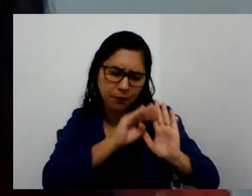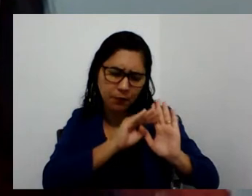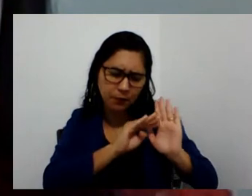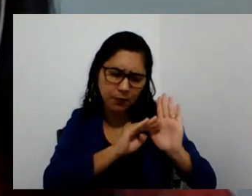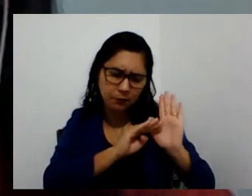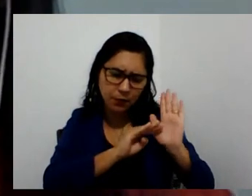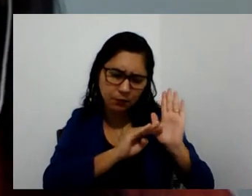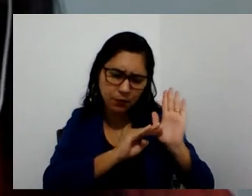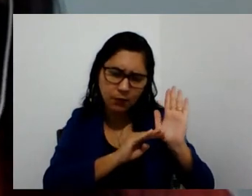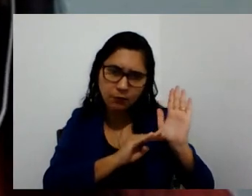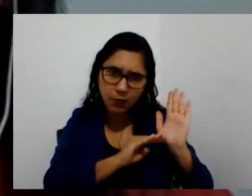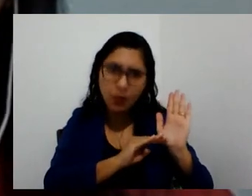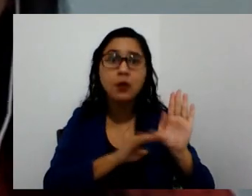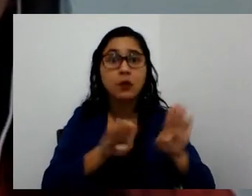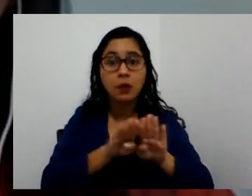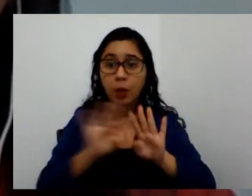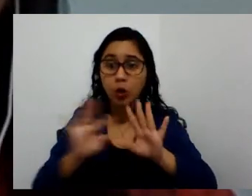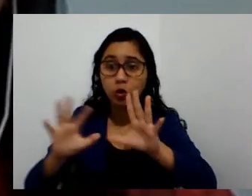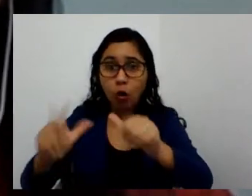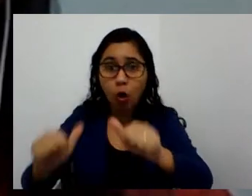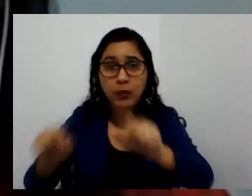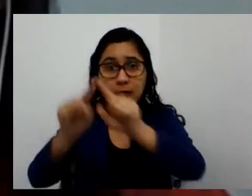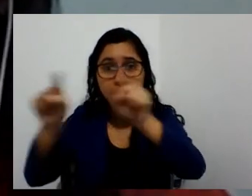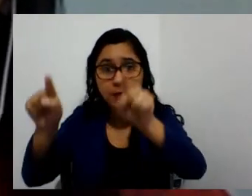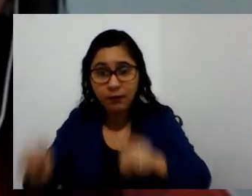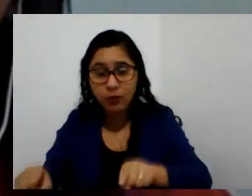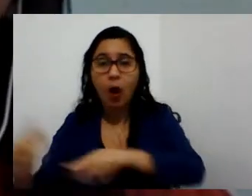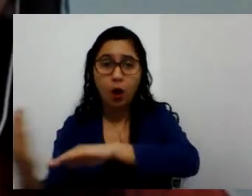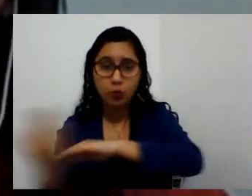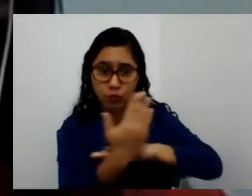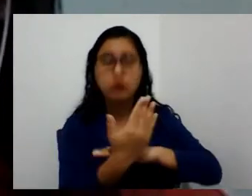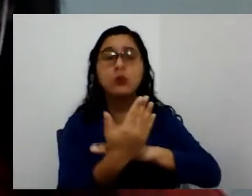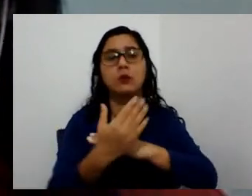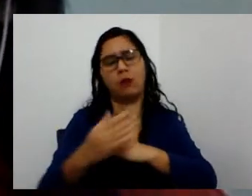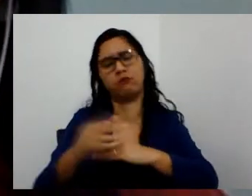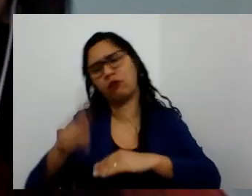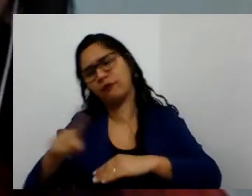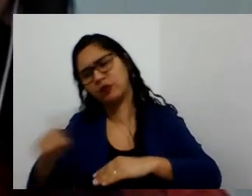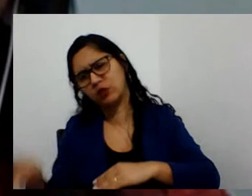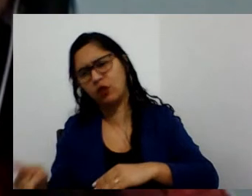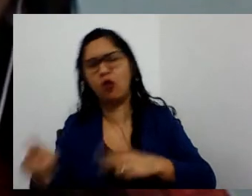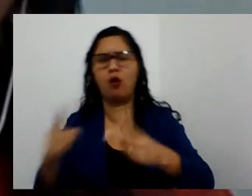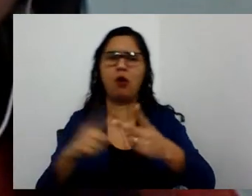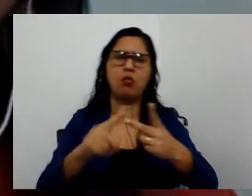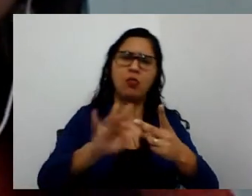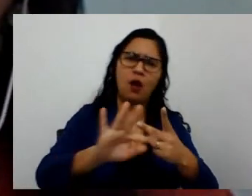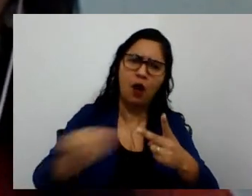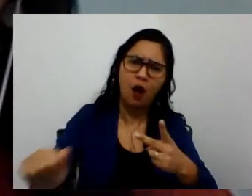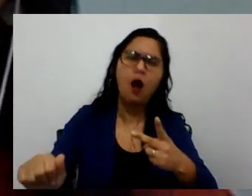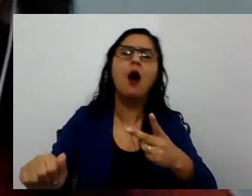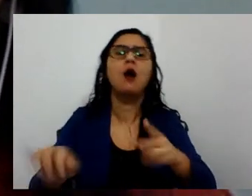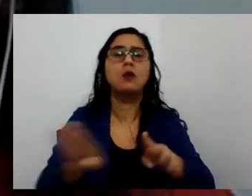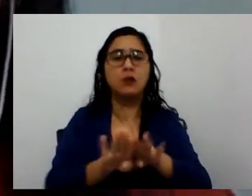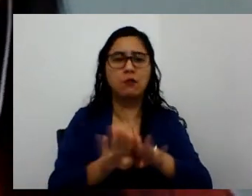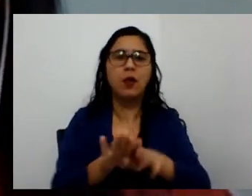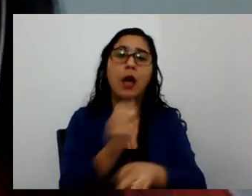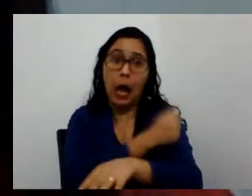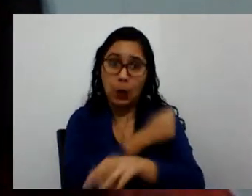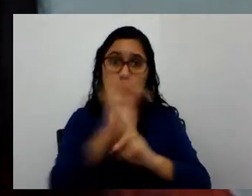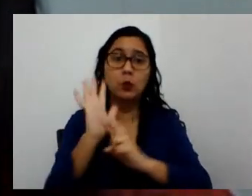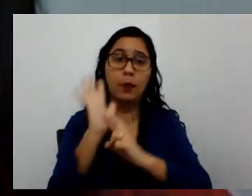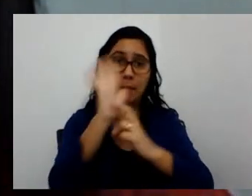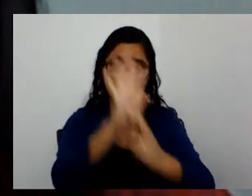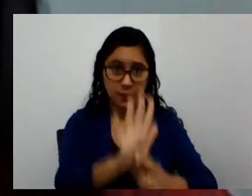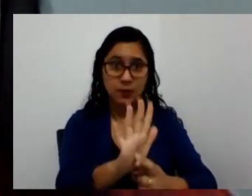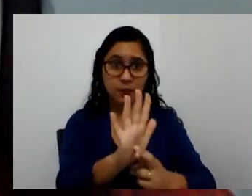a colaboração de todos os servidores, tanto docentes como os técnicos administrativos e os discentes que representam as